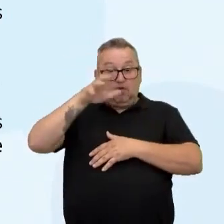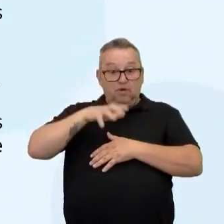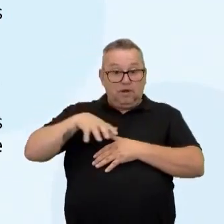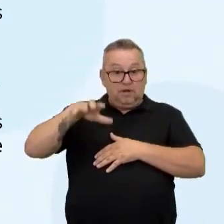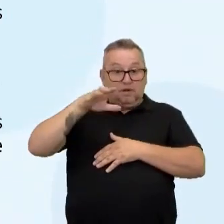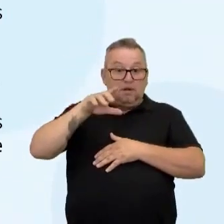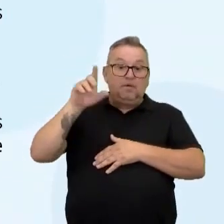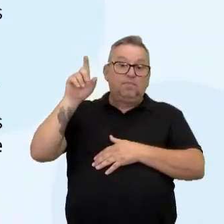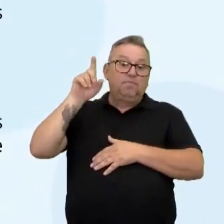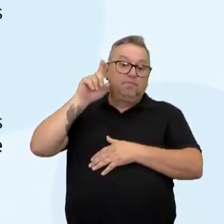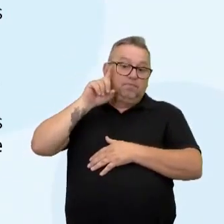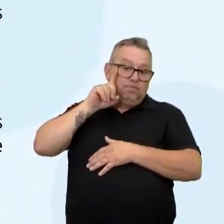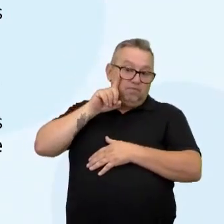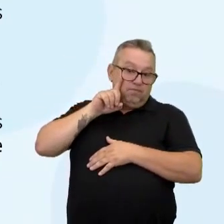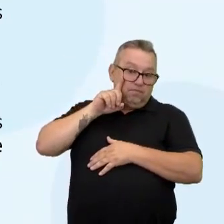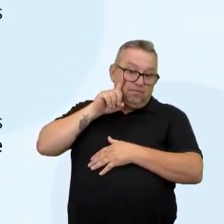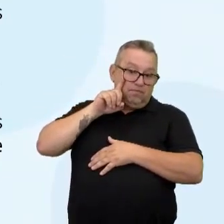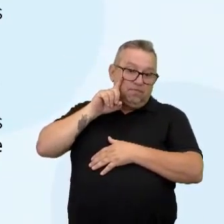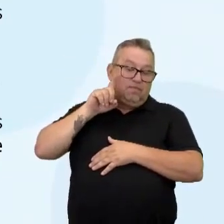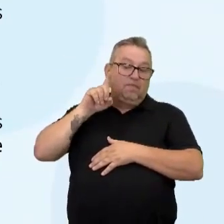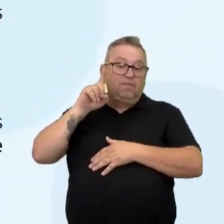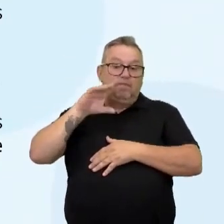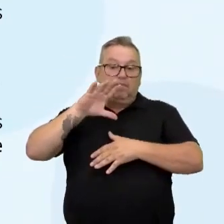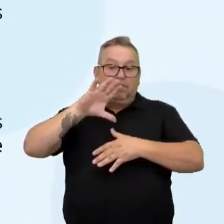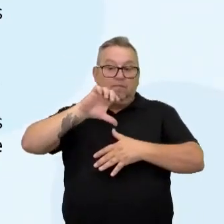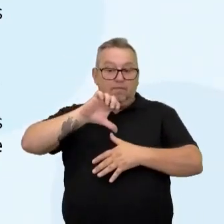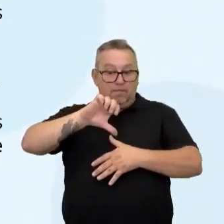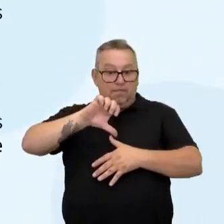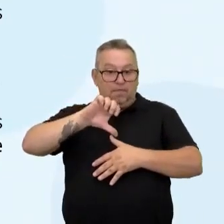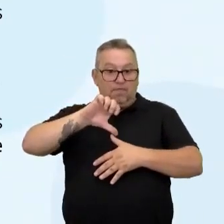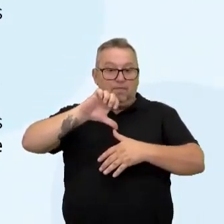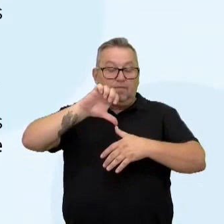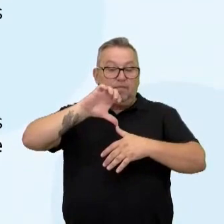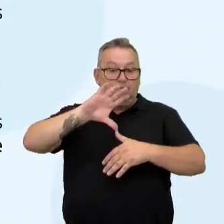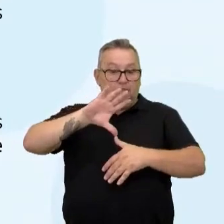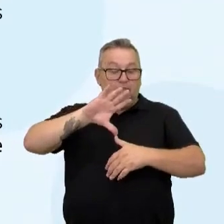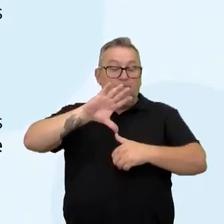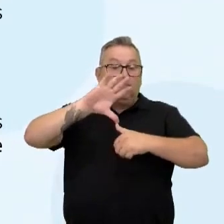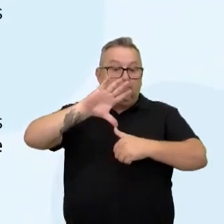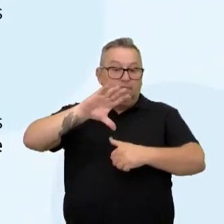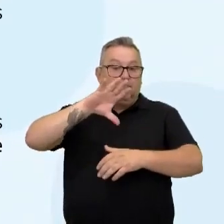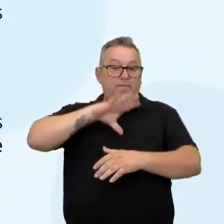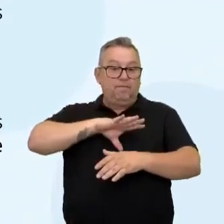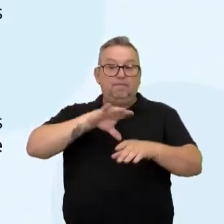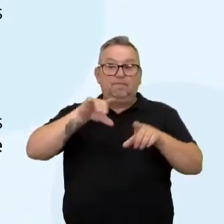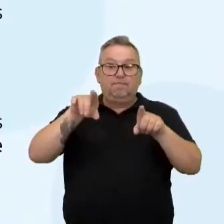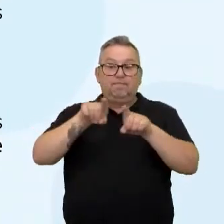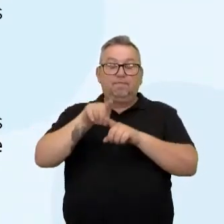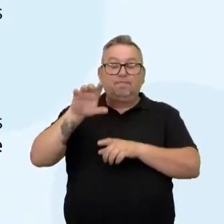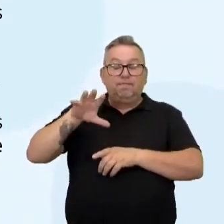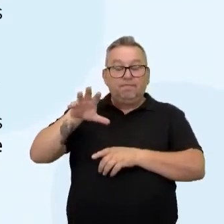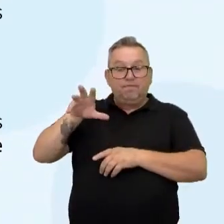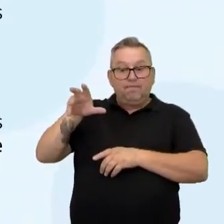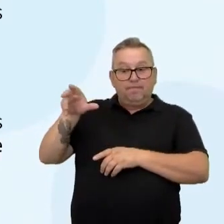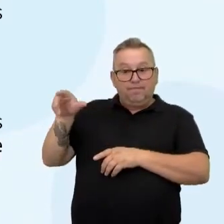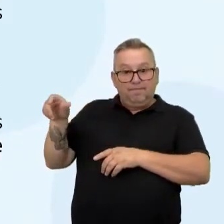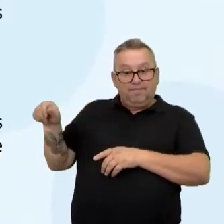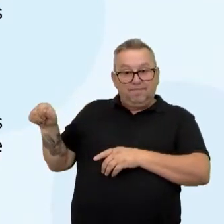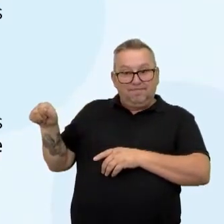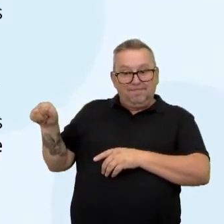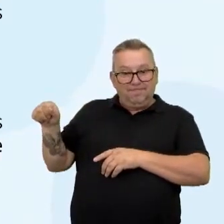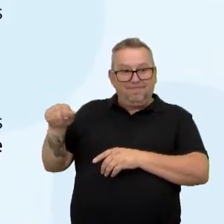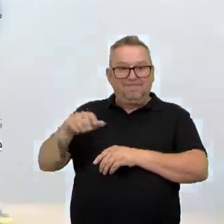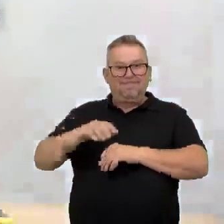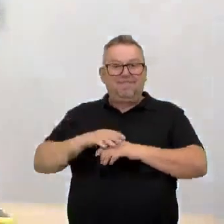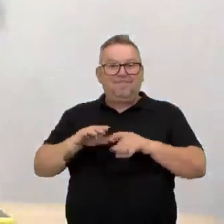interculturalidades regionais. Estados Unidos da América, América Espanhola e Portuguesa e a África. Muito bom!